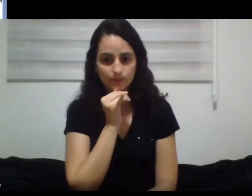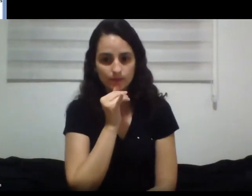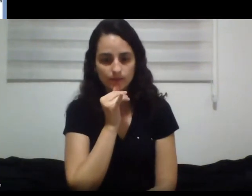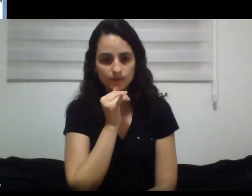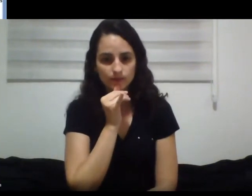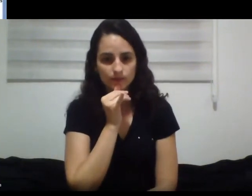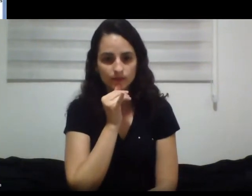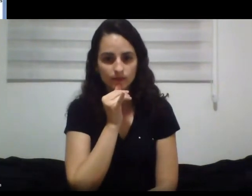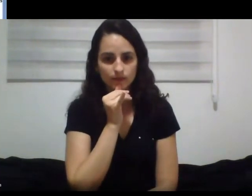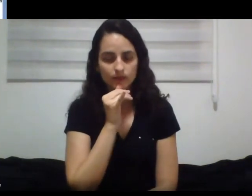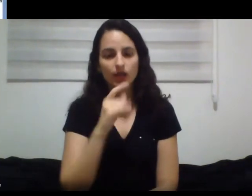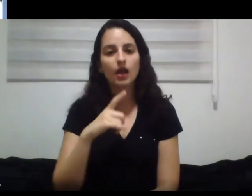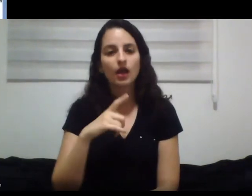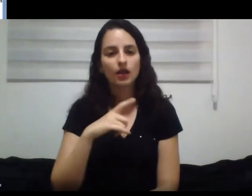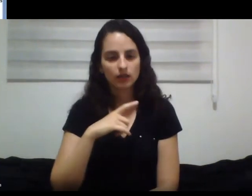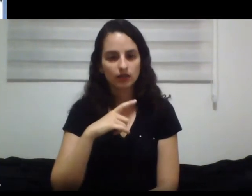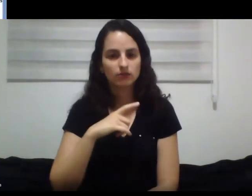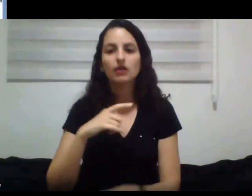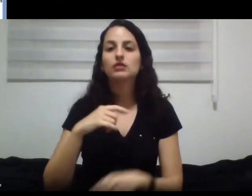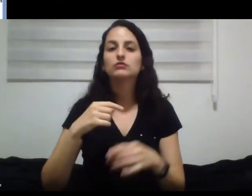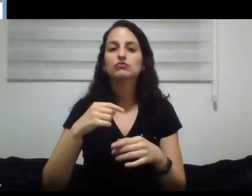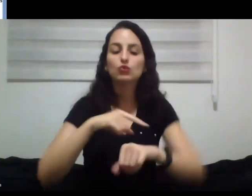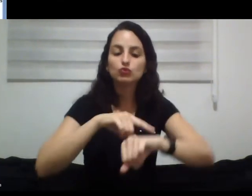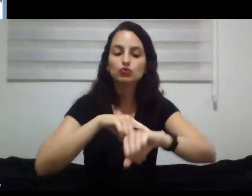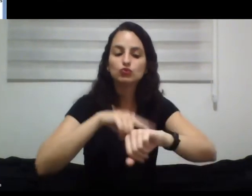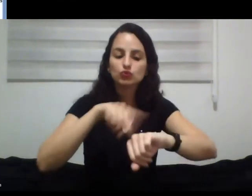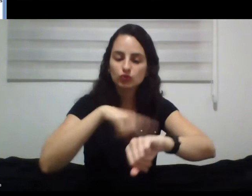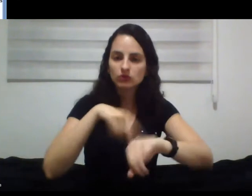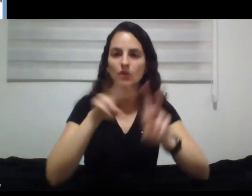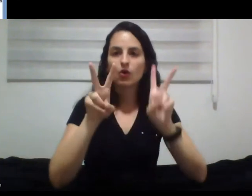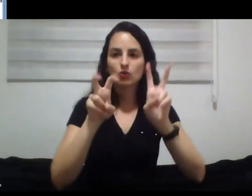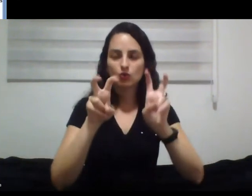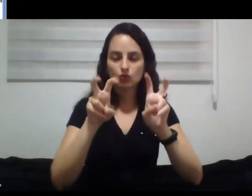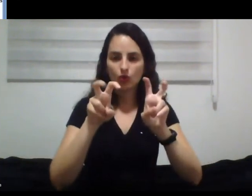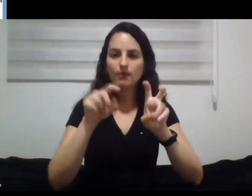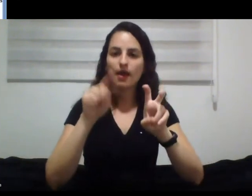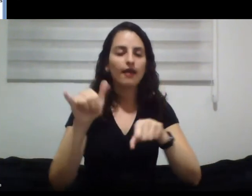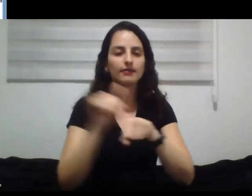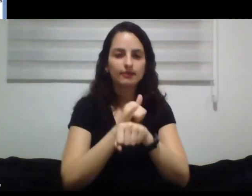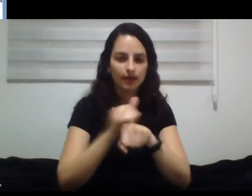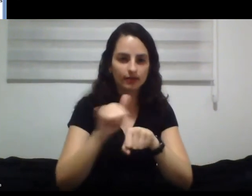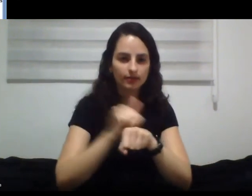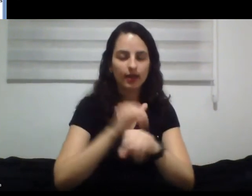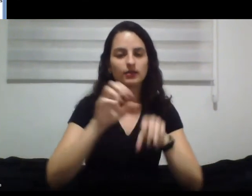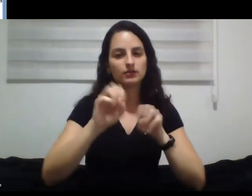Exato. Né, mas, assim, se existe um recomendável de quantas avaliações,